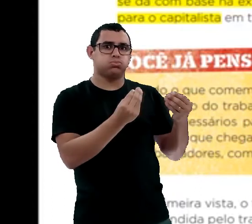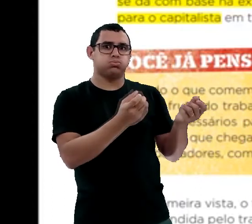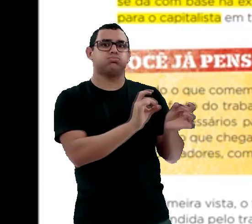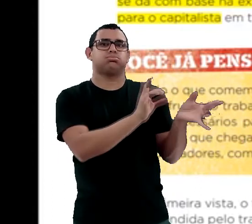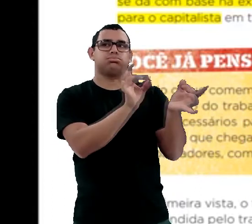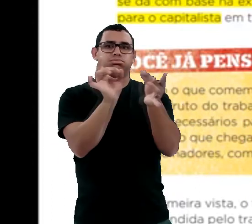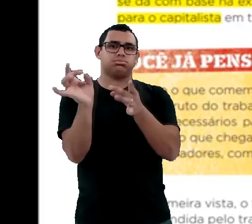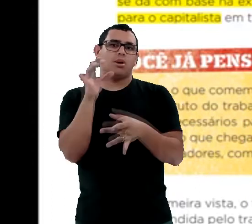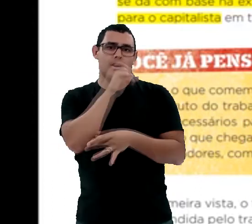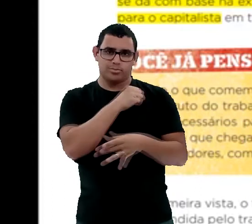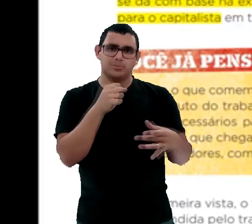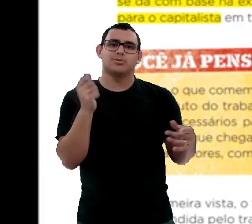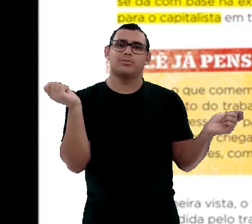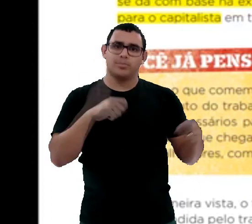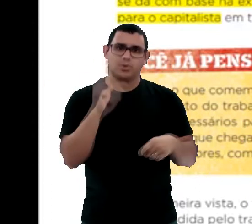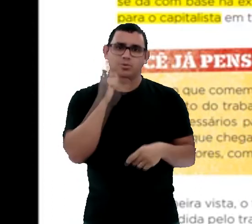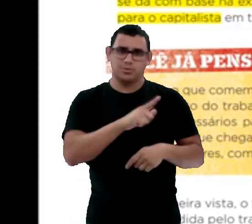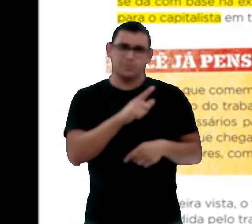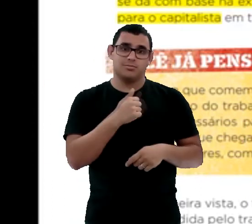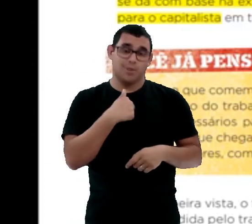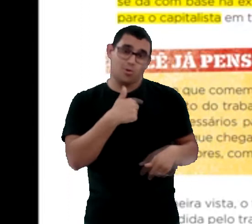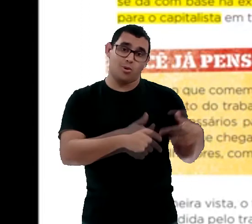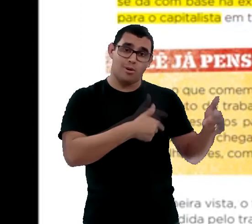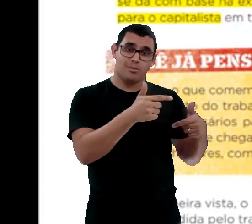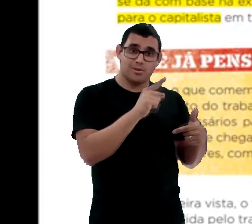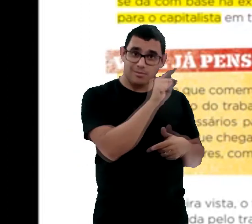que ele tira realmente, na verdade ele